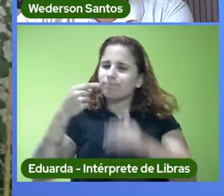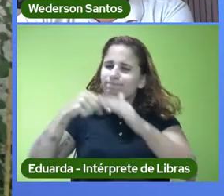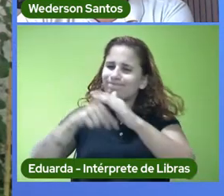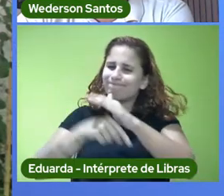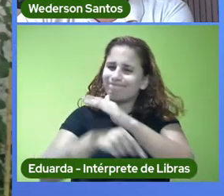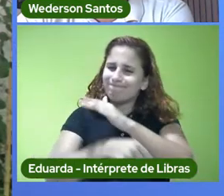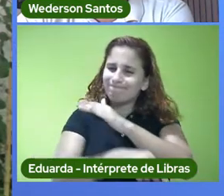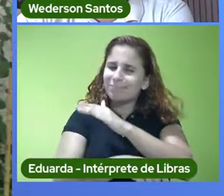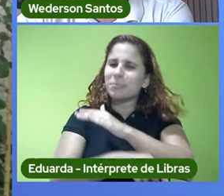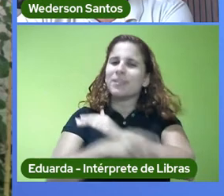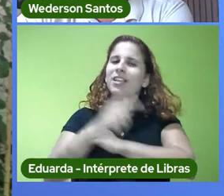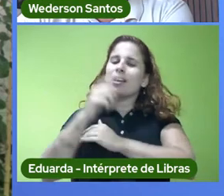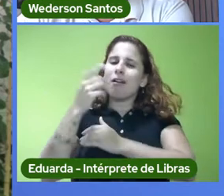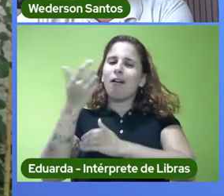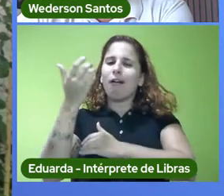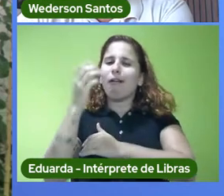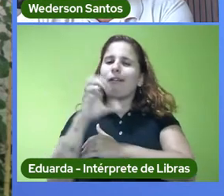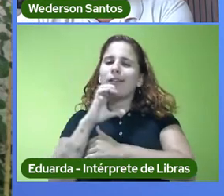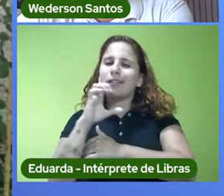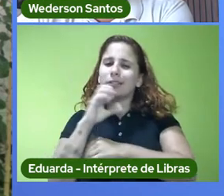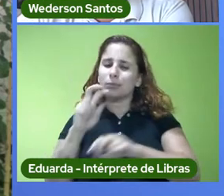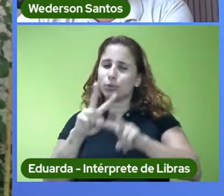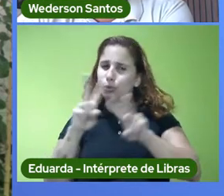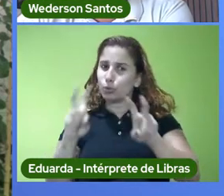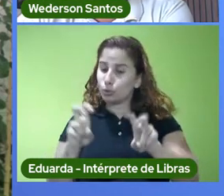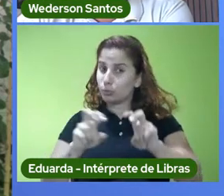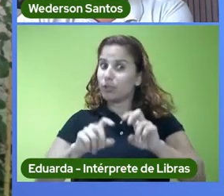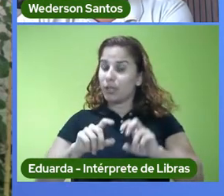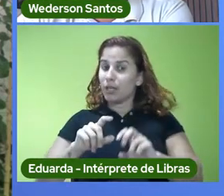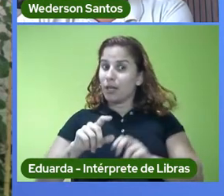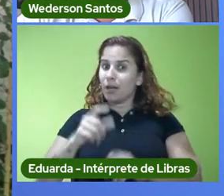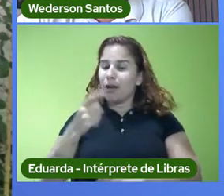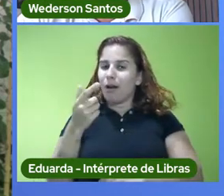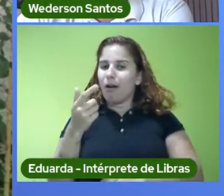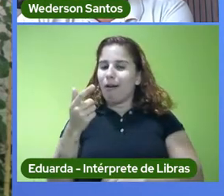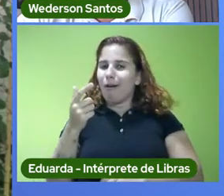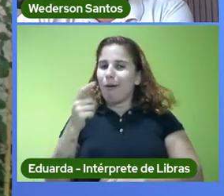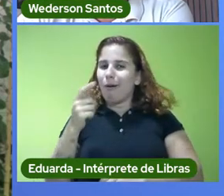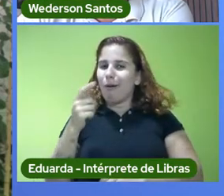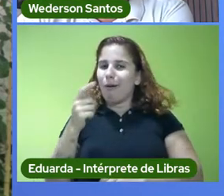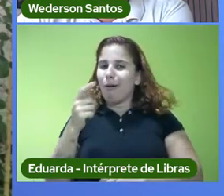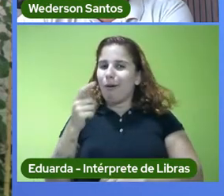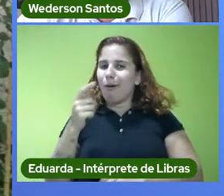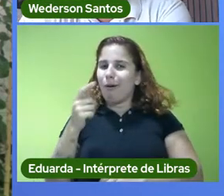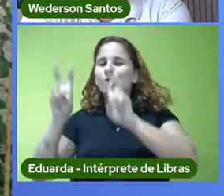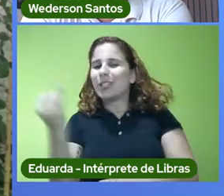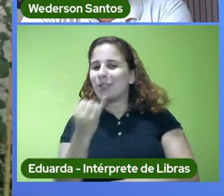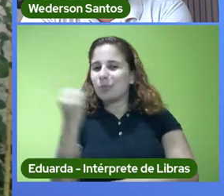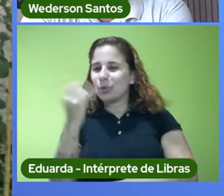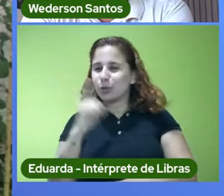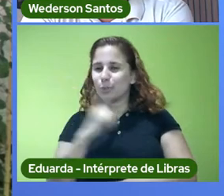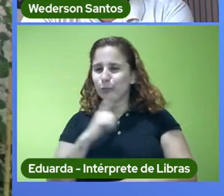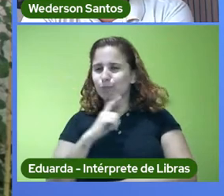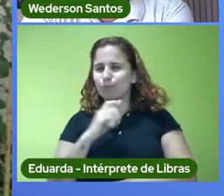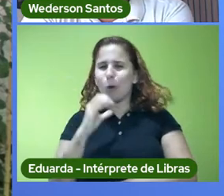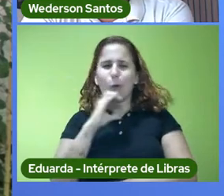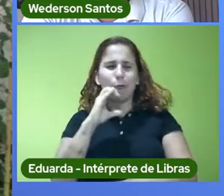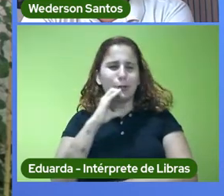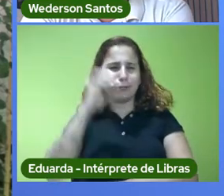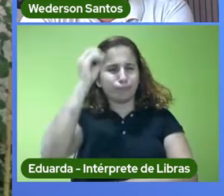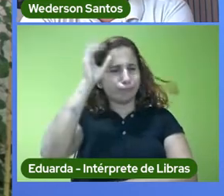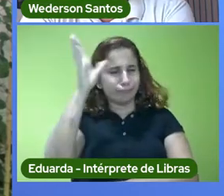conhecimento sobre uma temática importante, e ouvindo alguém com tamanha capacidade, tamanha lucidez para esse debate, professor,